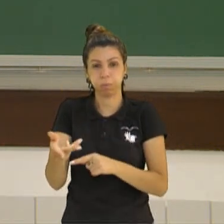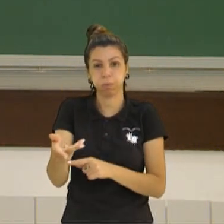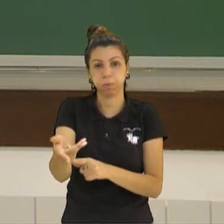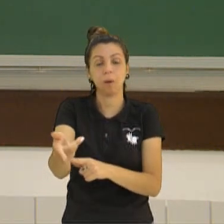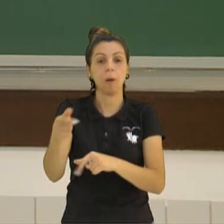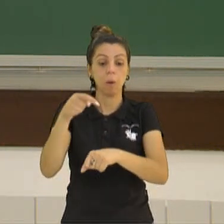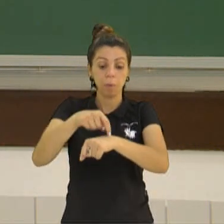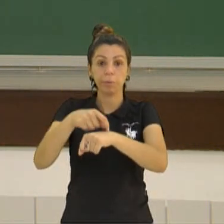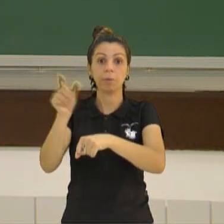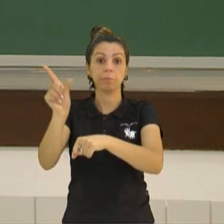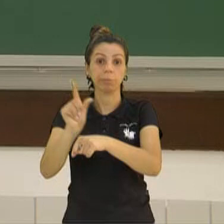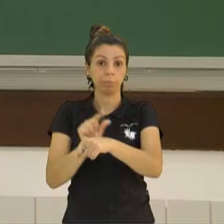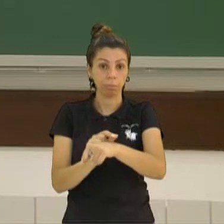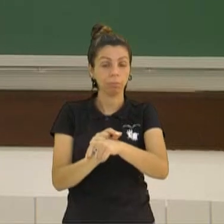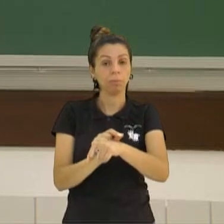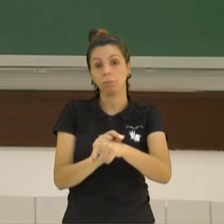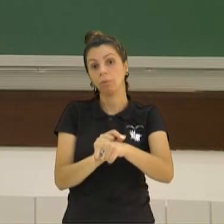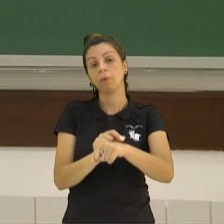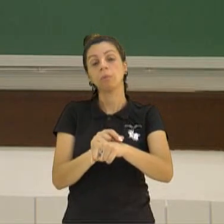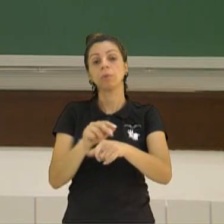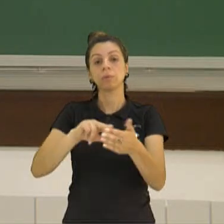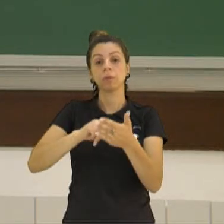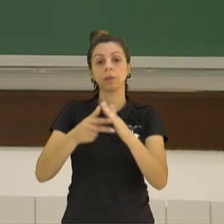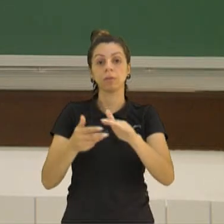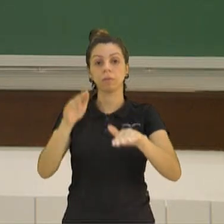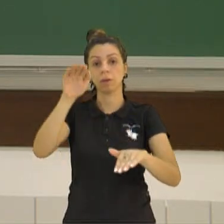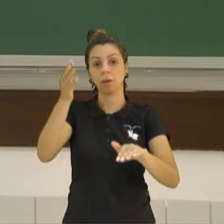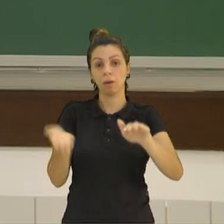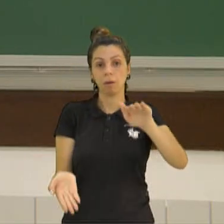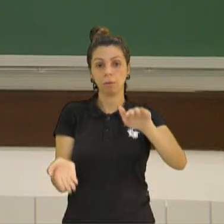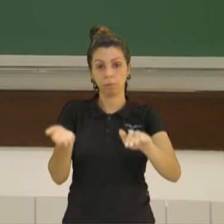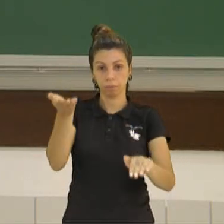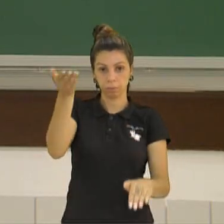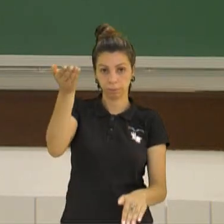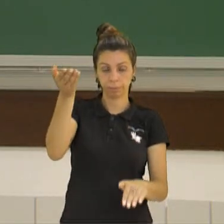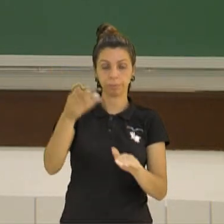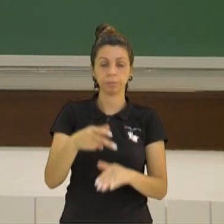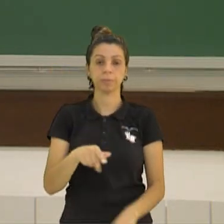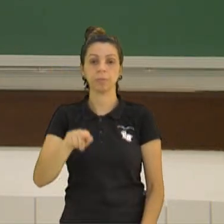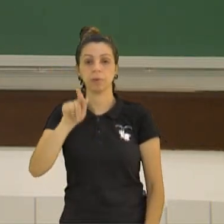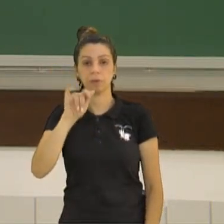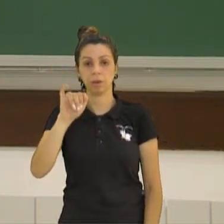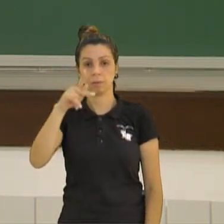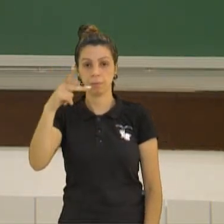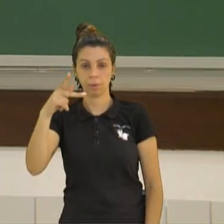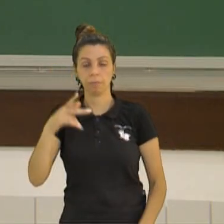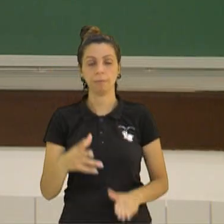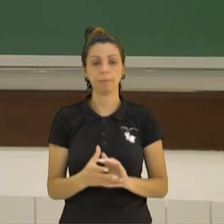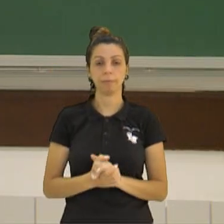essas grandezas são inversamente proporcionais. GIP, GIP. Beleza?